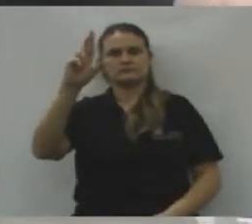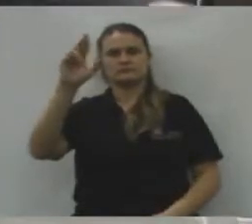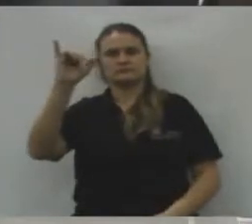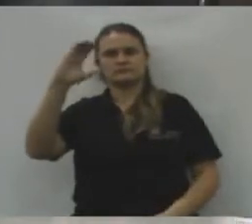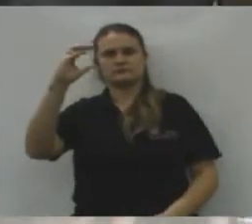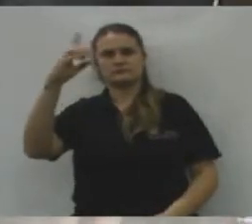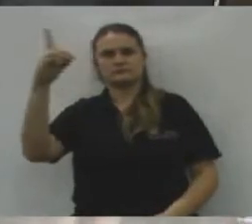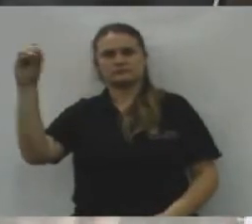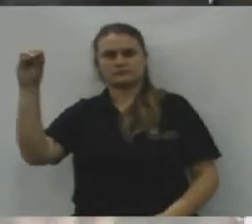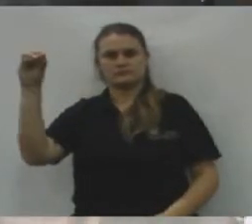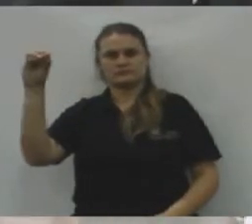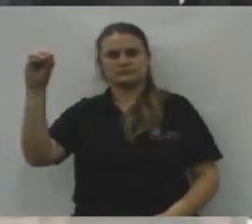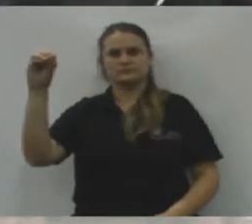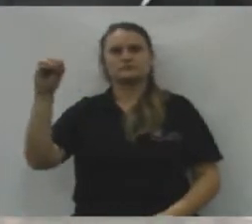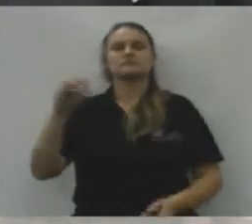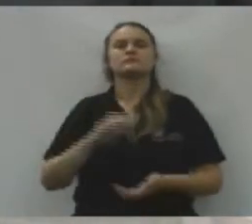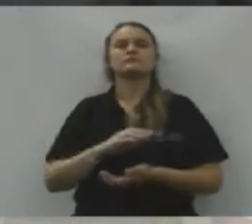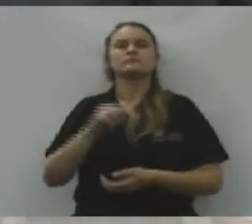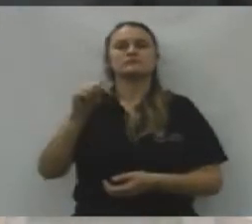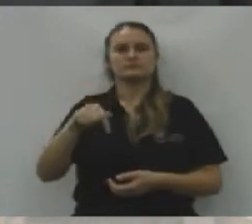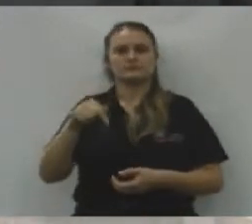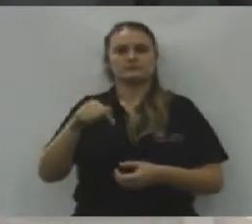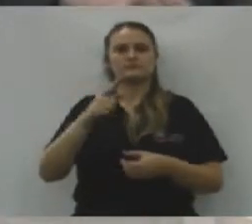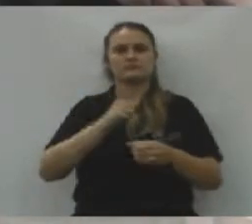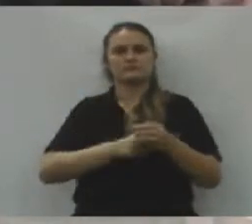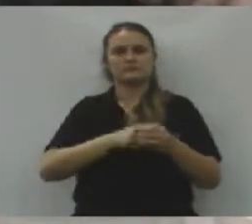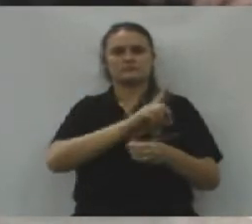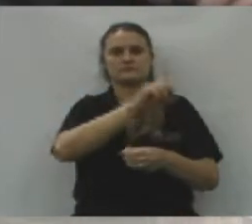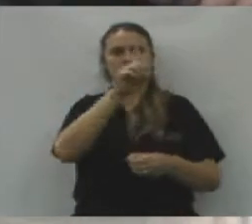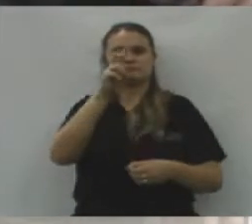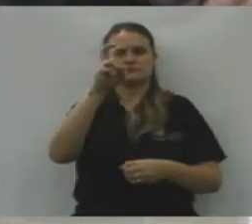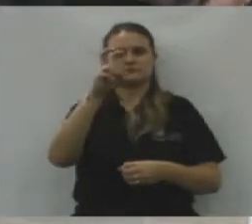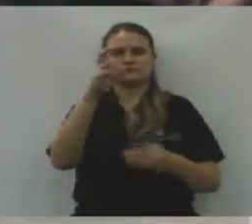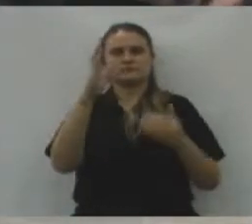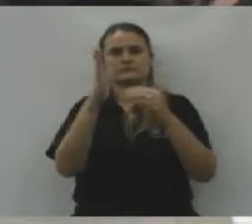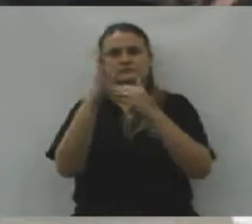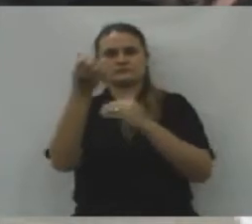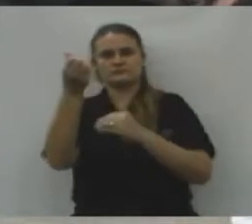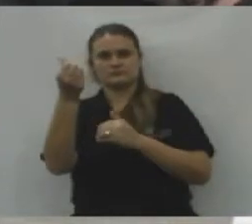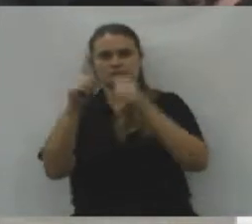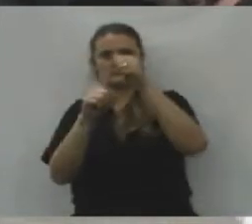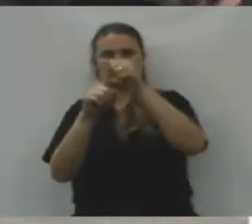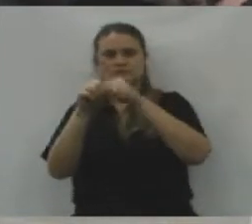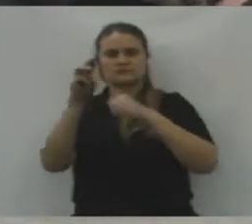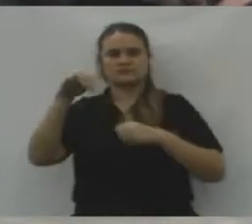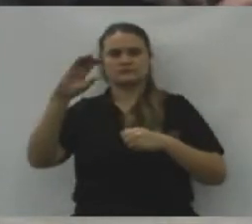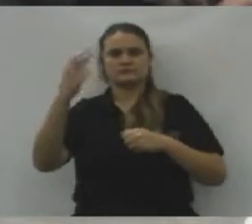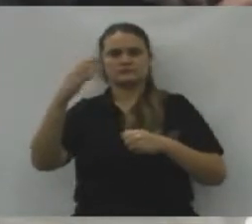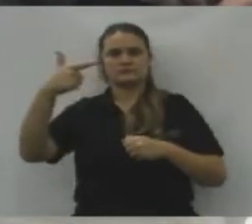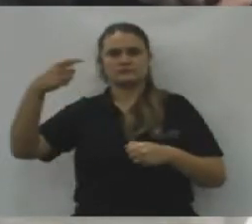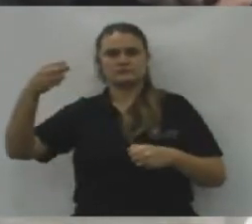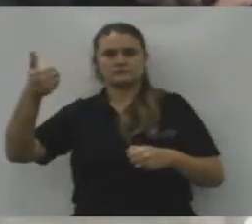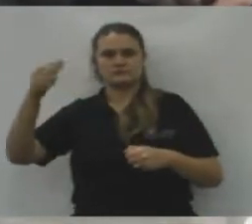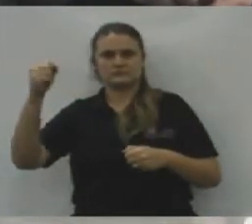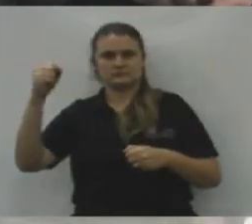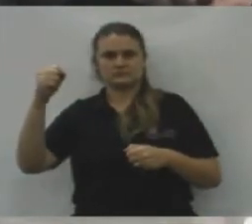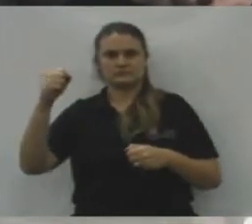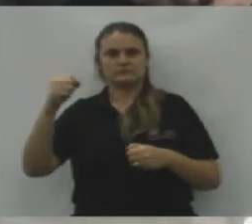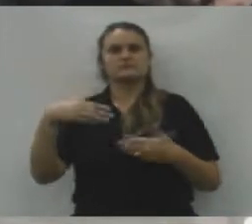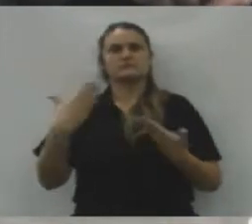geral ordinária nesta comarca entre os dias 5 e 6 de março de 2018, sendo alvo